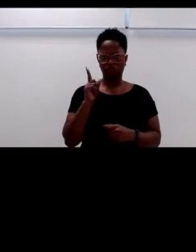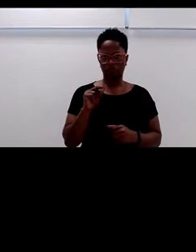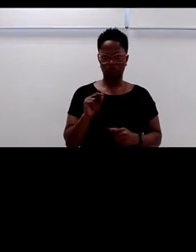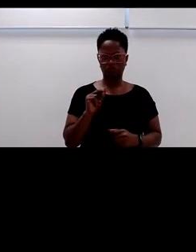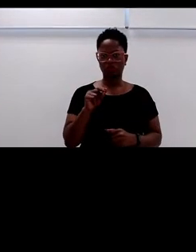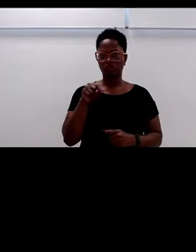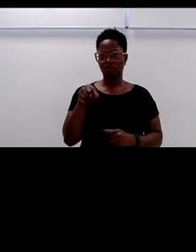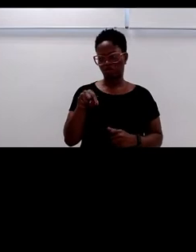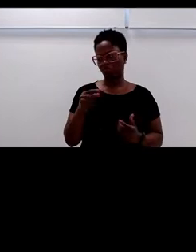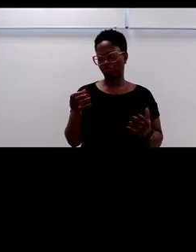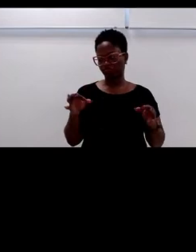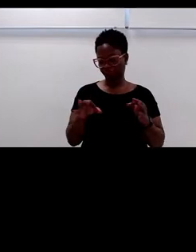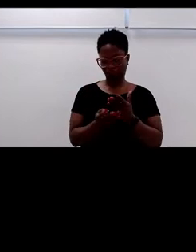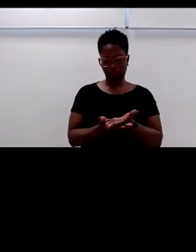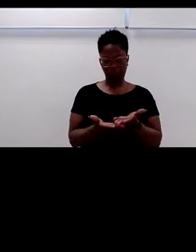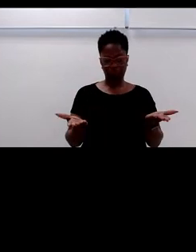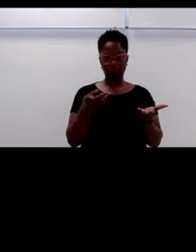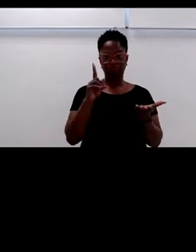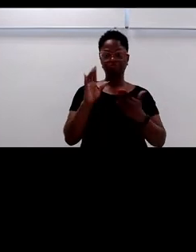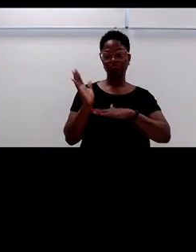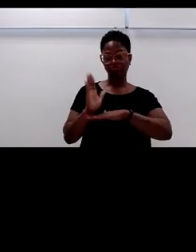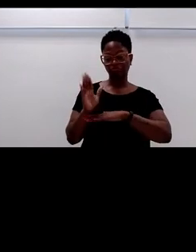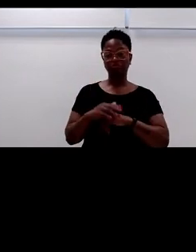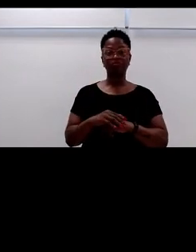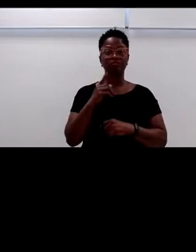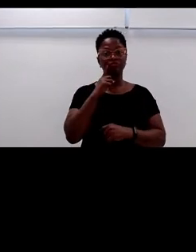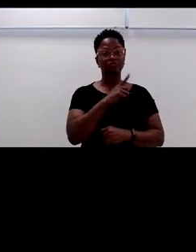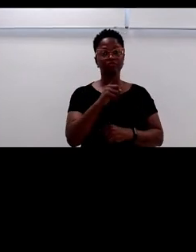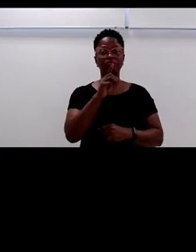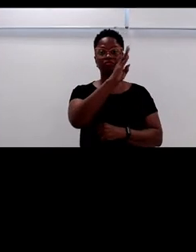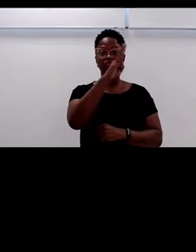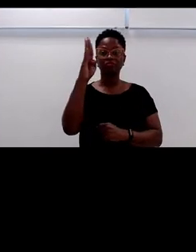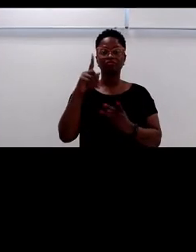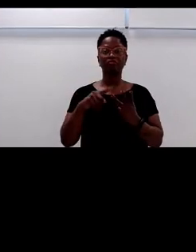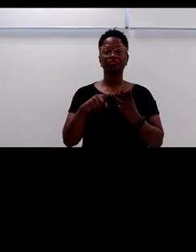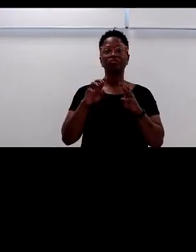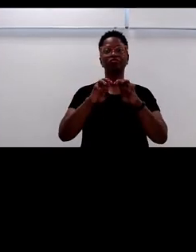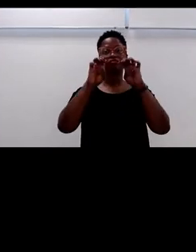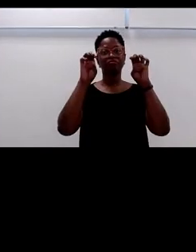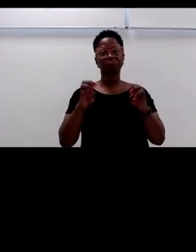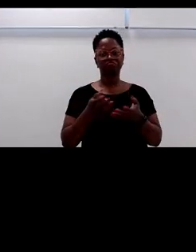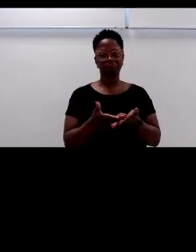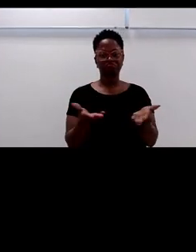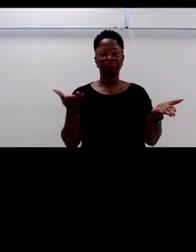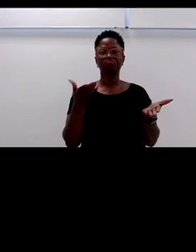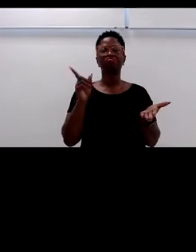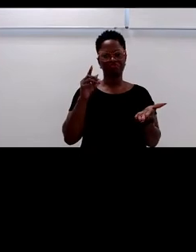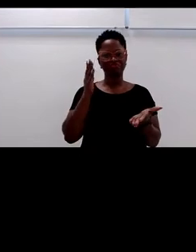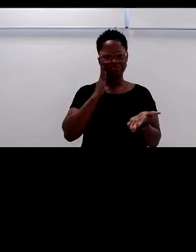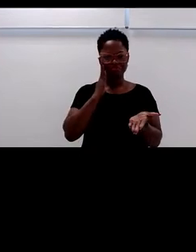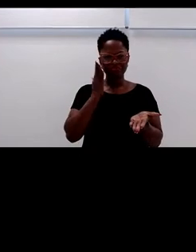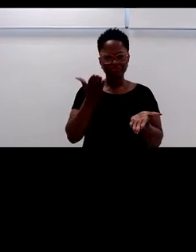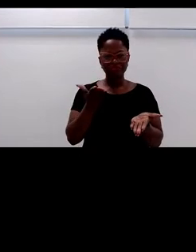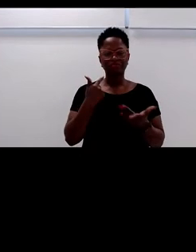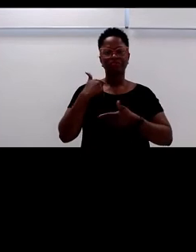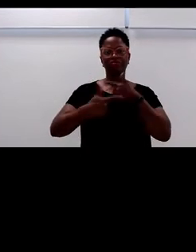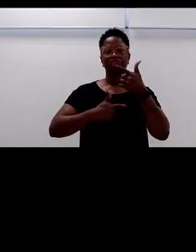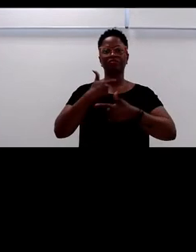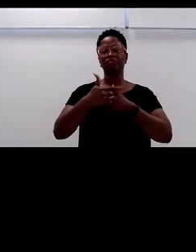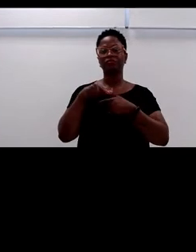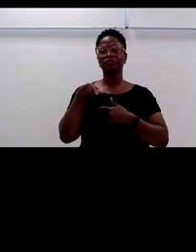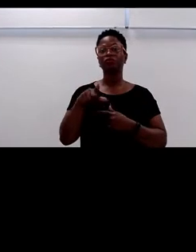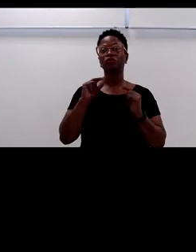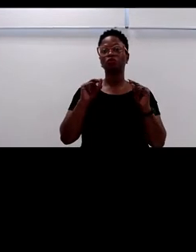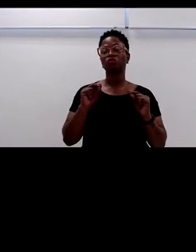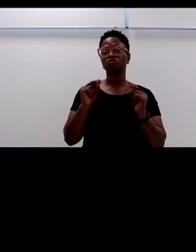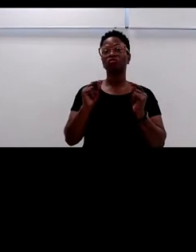aqui. É um cinema, é ver uma biblioteca, é ver uma estrutura dessa, você está entendendo? Esse trabalho aqui, ele chamou